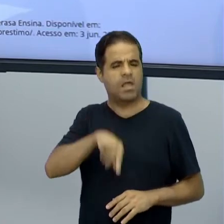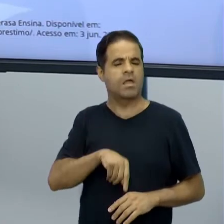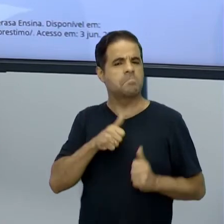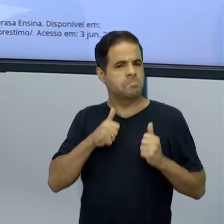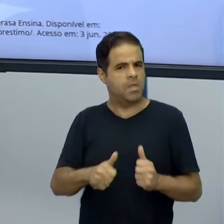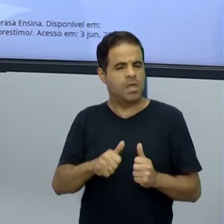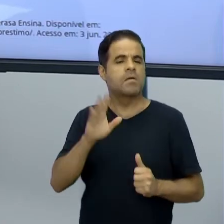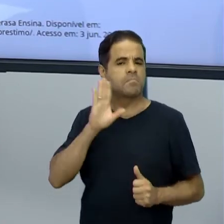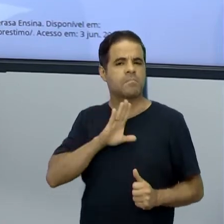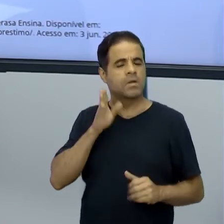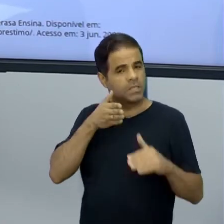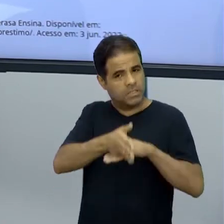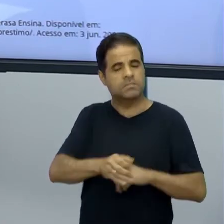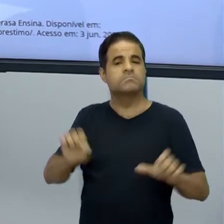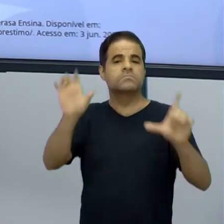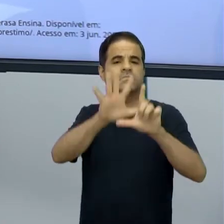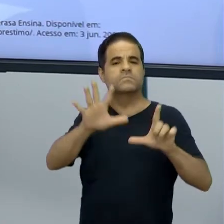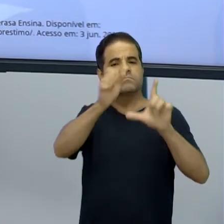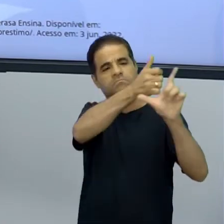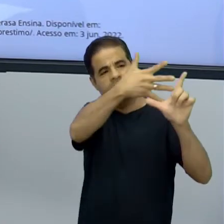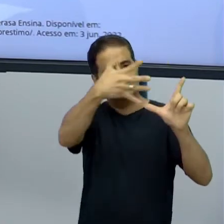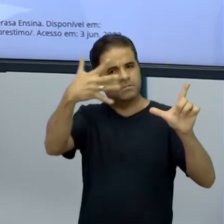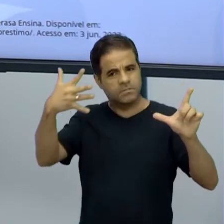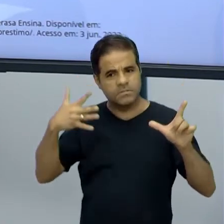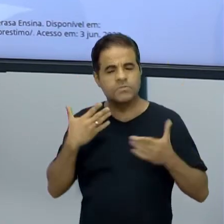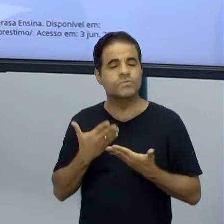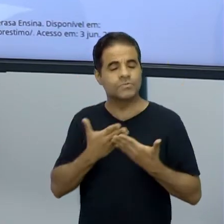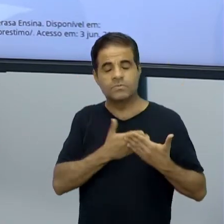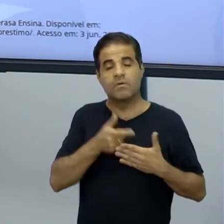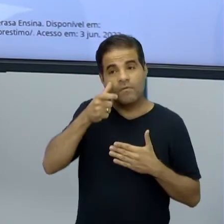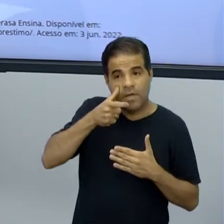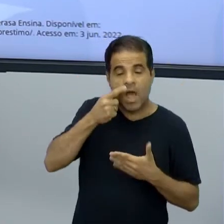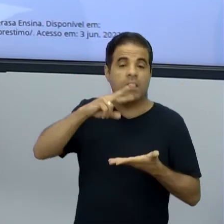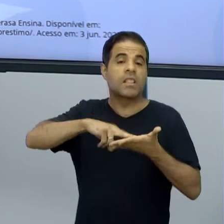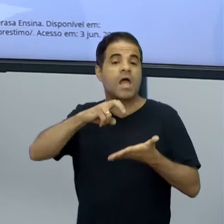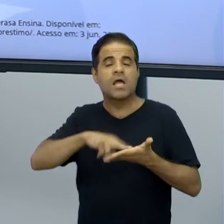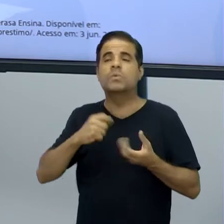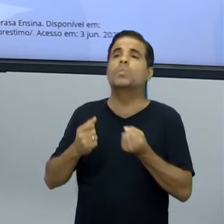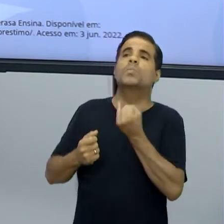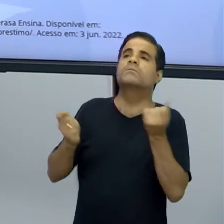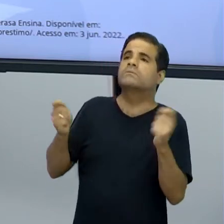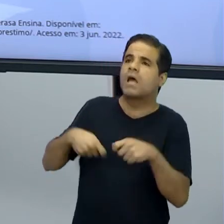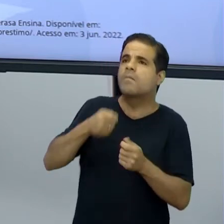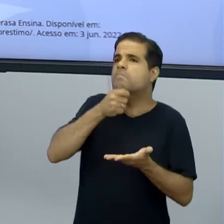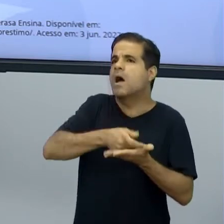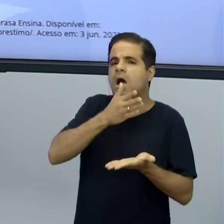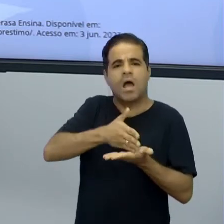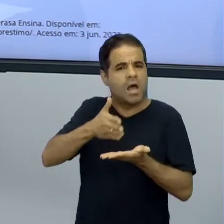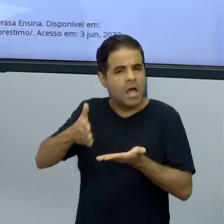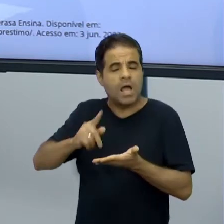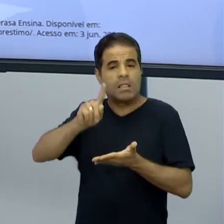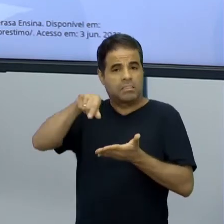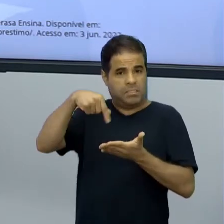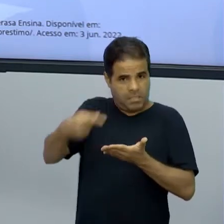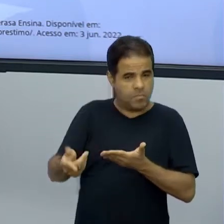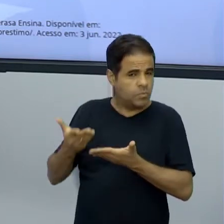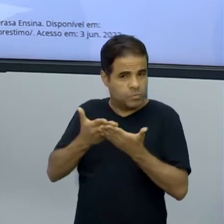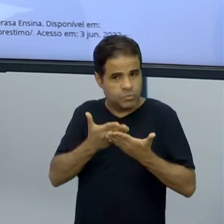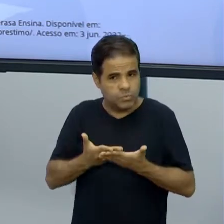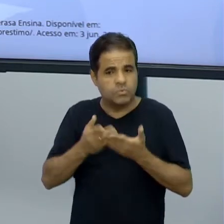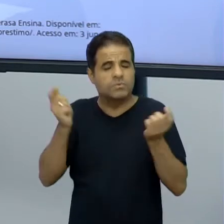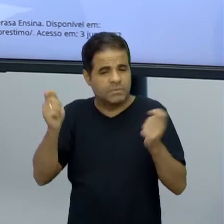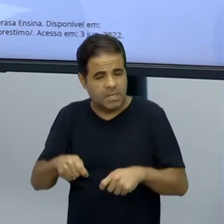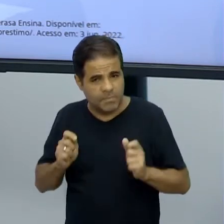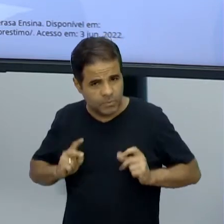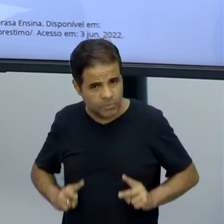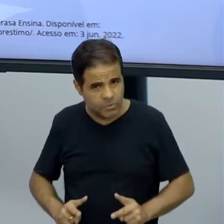bacana. Entrem aí nas plataformas financiamento estudantil, veja a taxa, veja como você pode pagar. Se depois dos estudos a gente pode